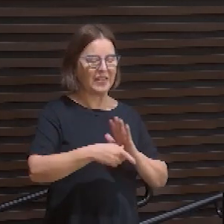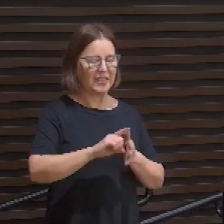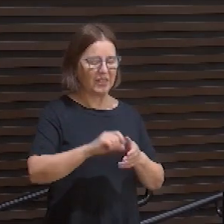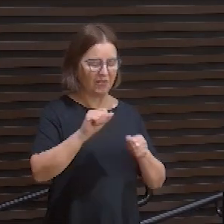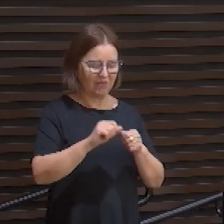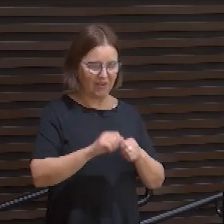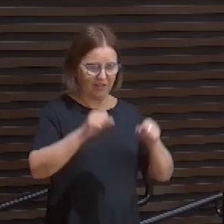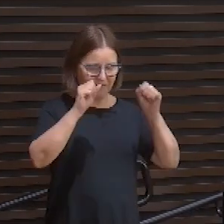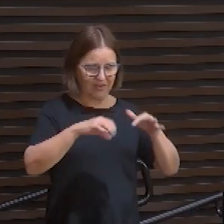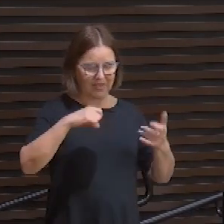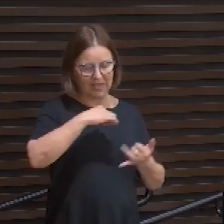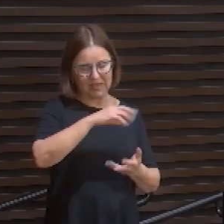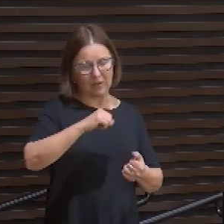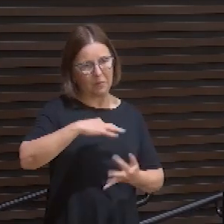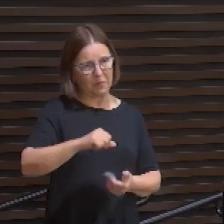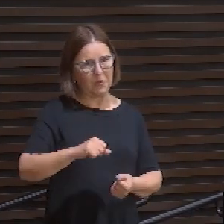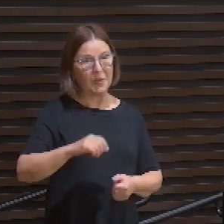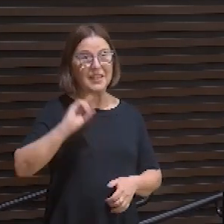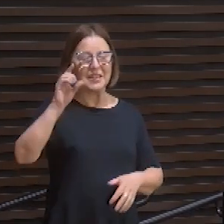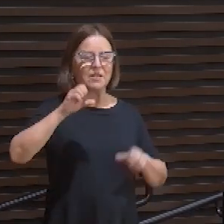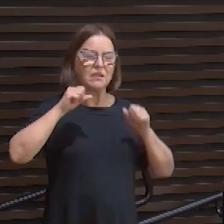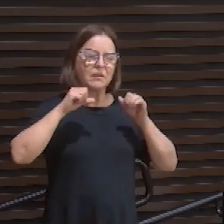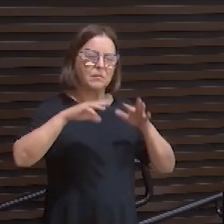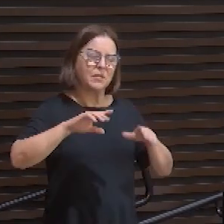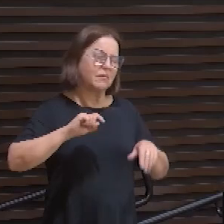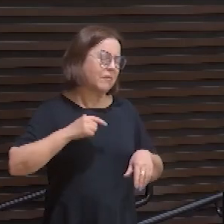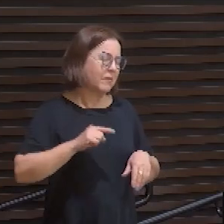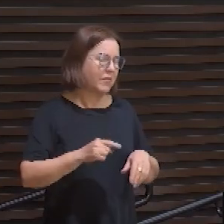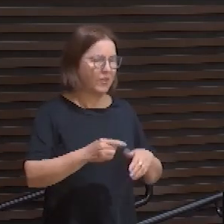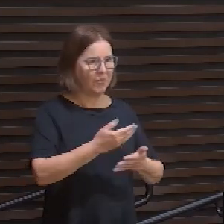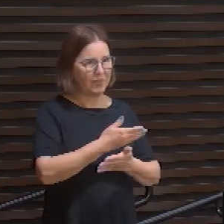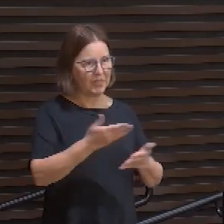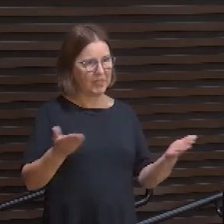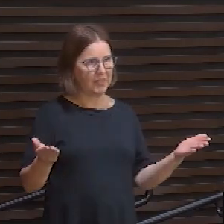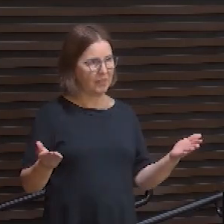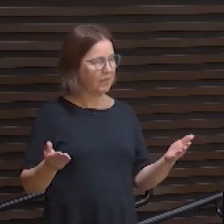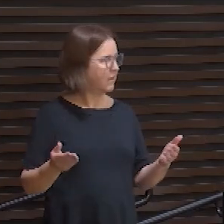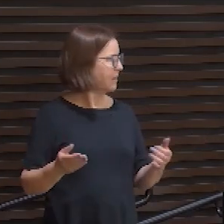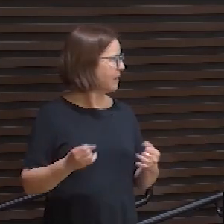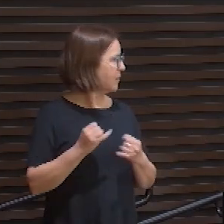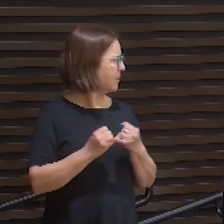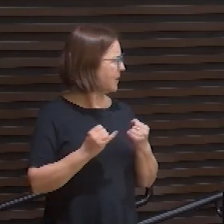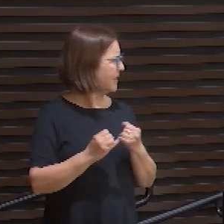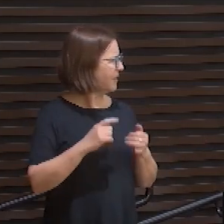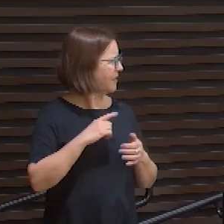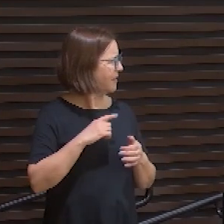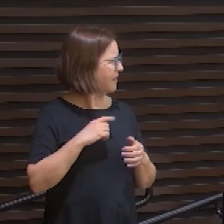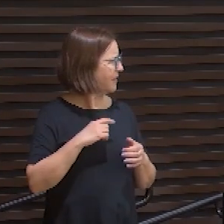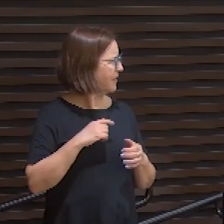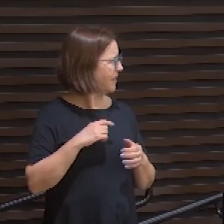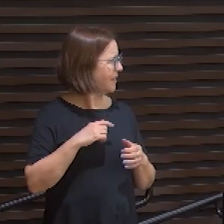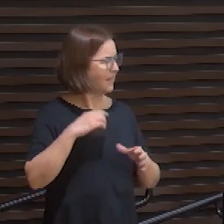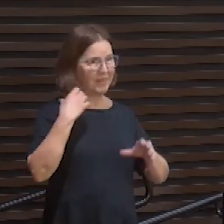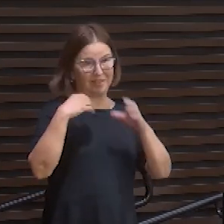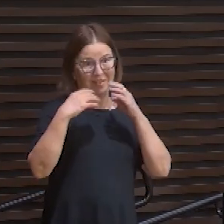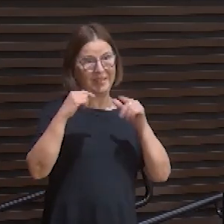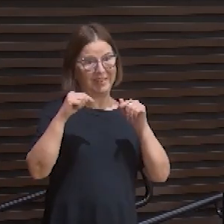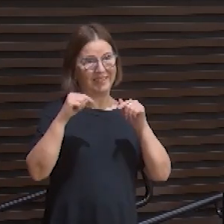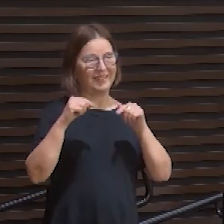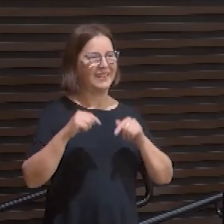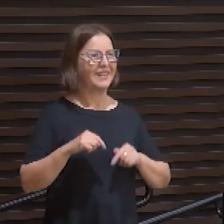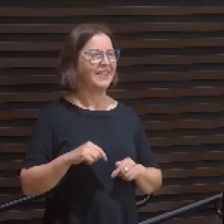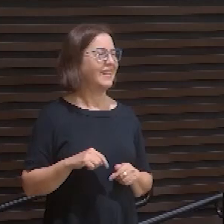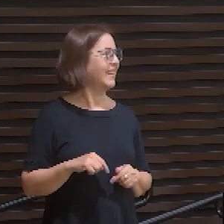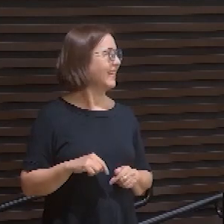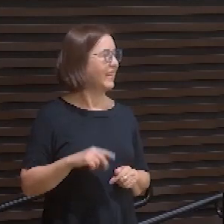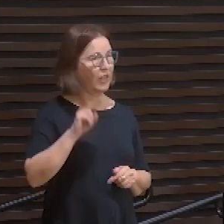Que Deus abençoe ricamente vocês. Parece que tem cantores aqui, não tem? Eu vi que tinha uma